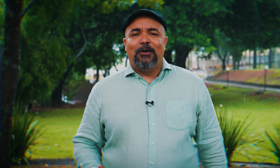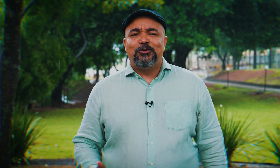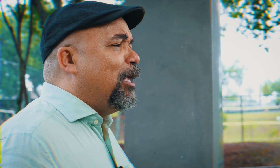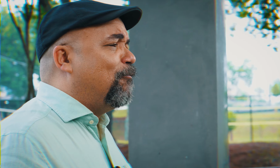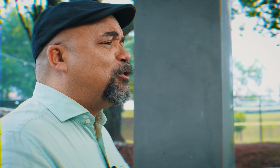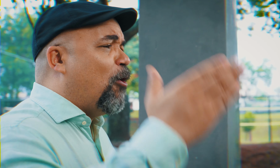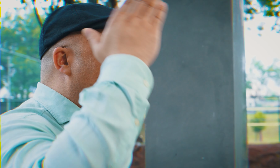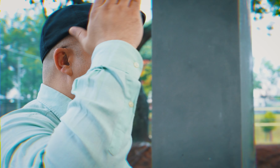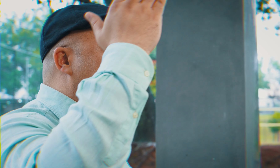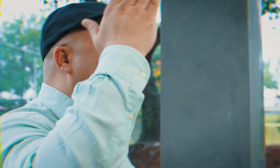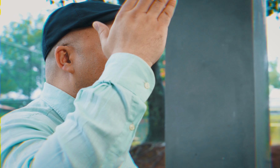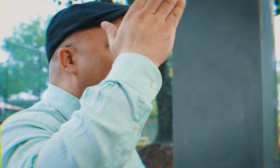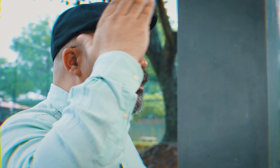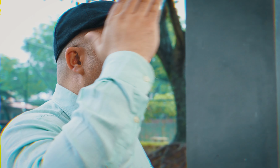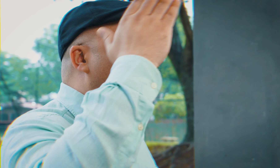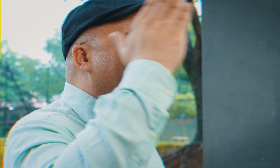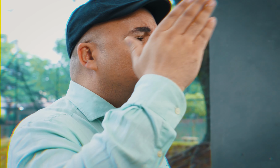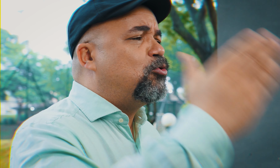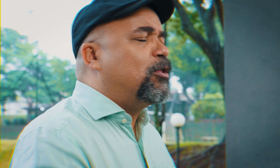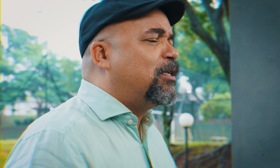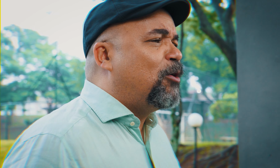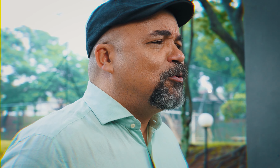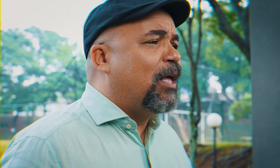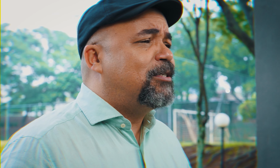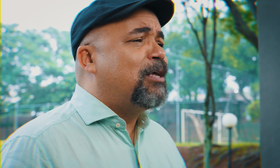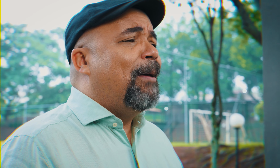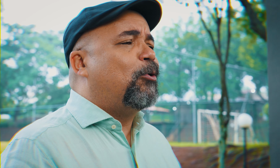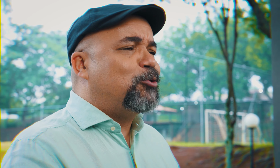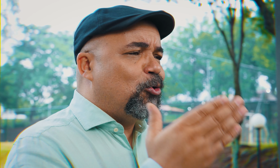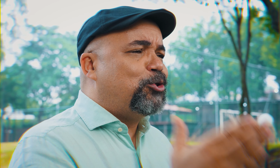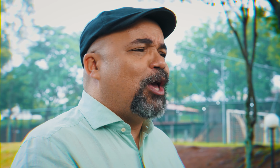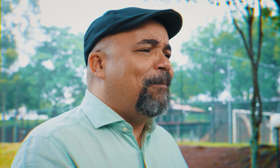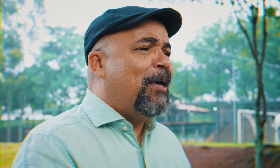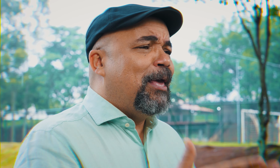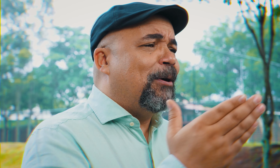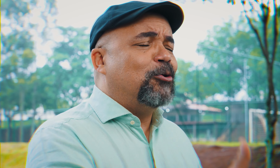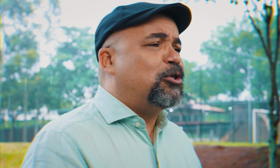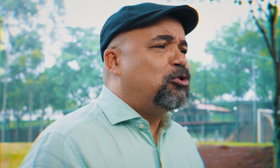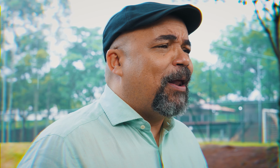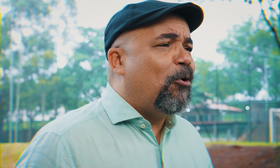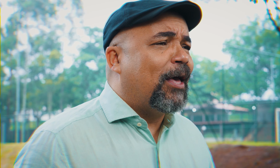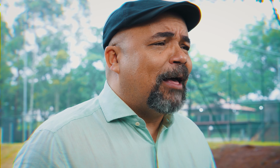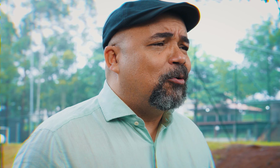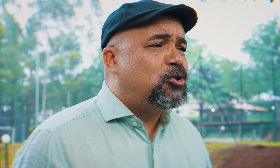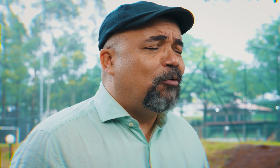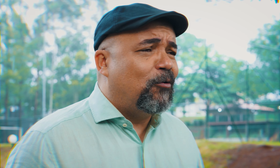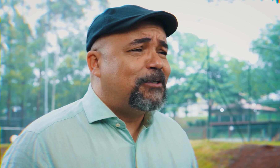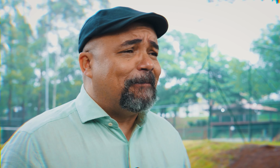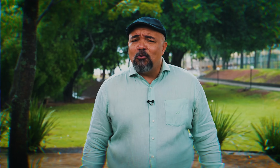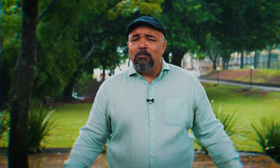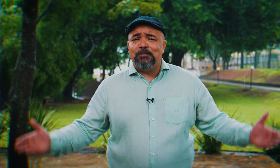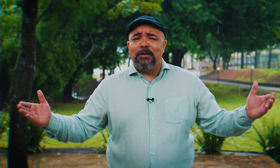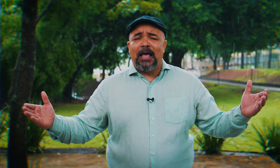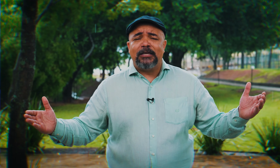com Deus. Que você olhe para os céus e louve a Deus em todas as circunstâncias, porque o Senhor te ama e mandou Jesus para morrer na cruz por